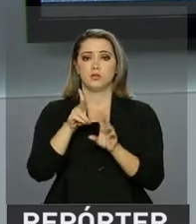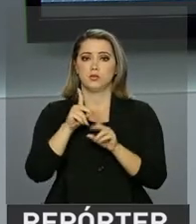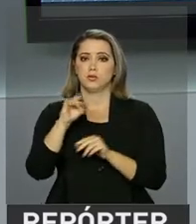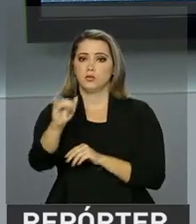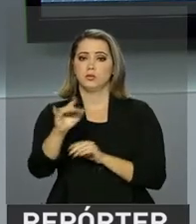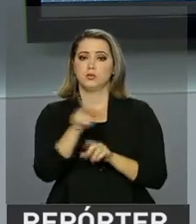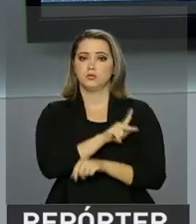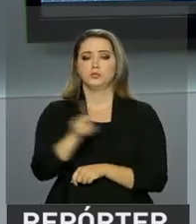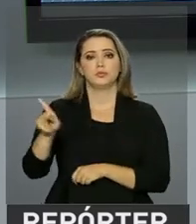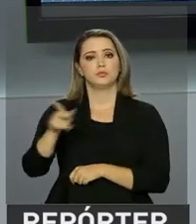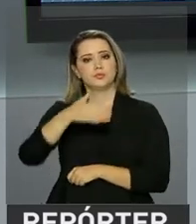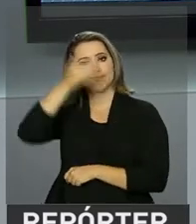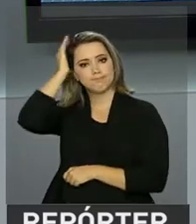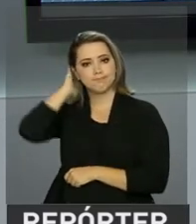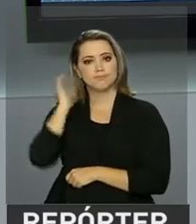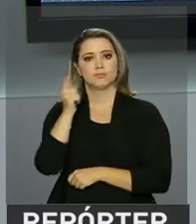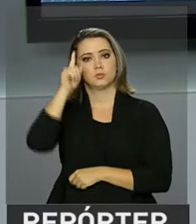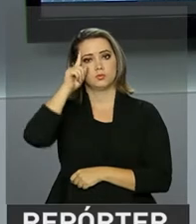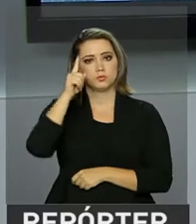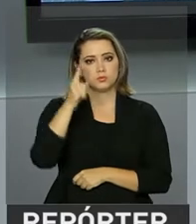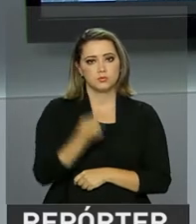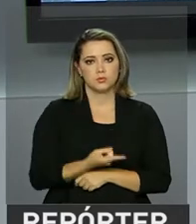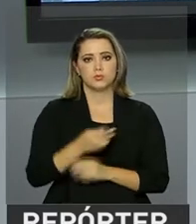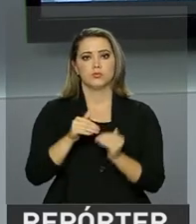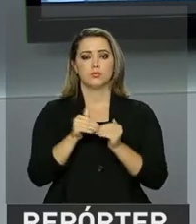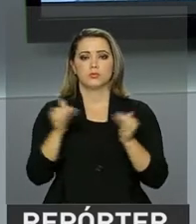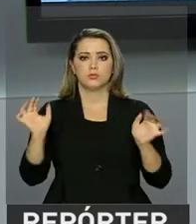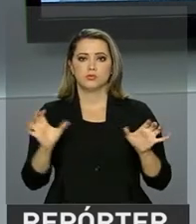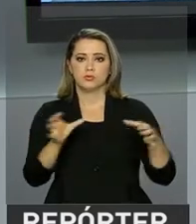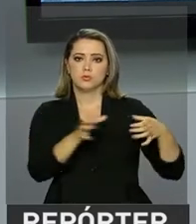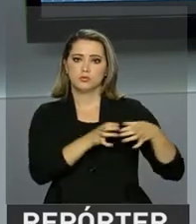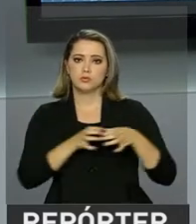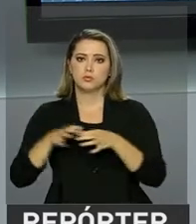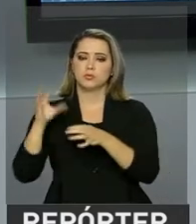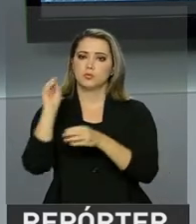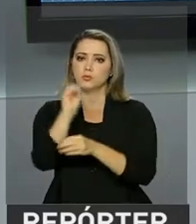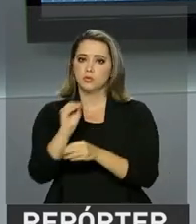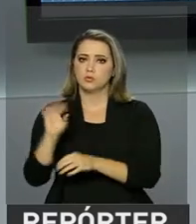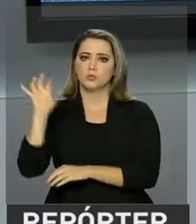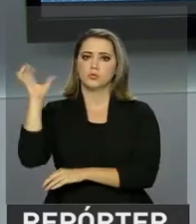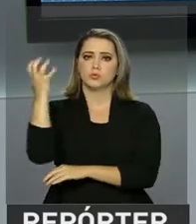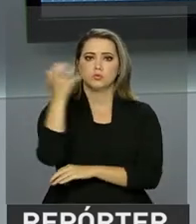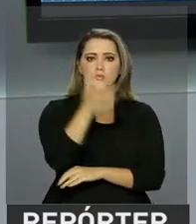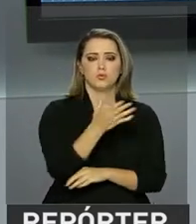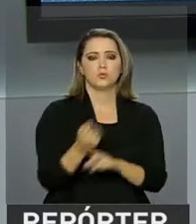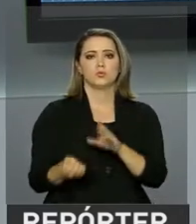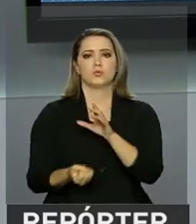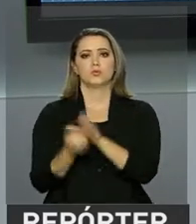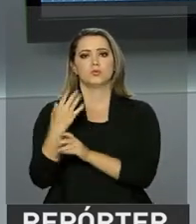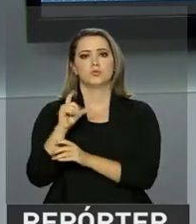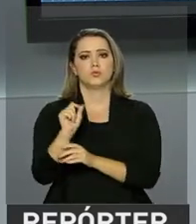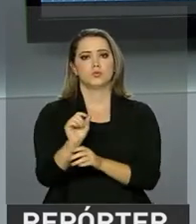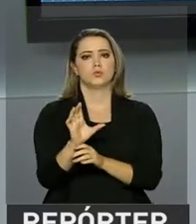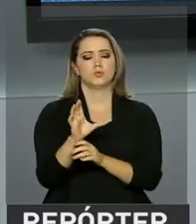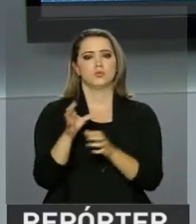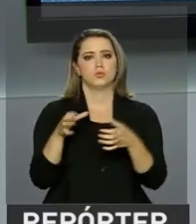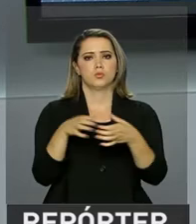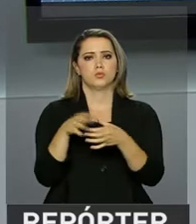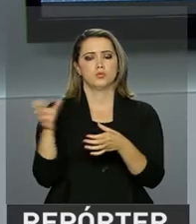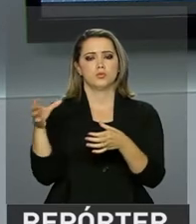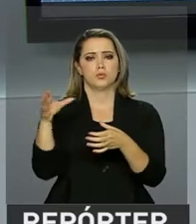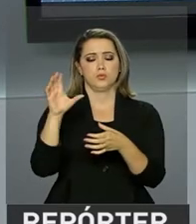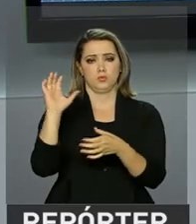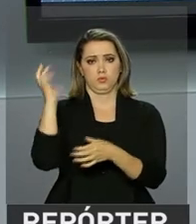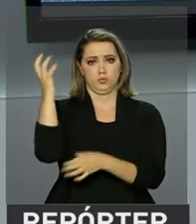a esta data o presidente michel temer determinou a ampliação de áreas de preservação e também a criação de um novo parque